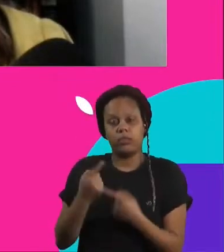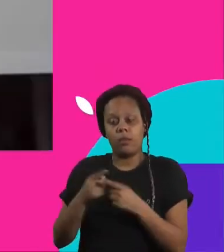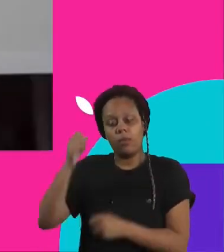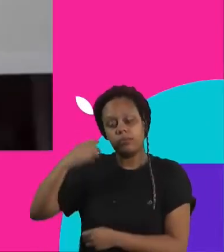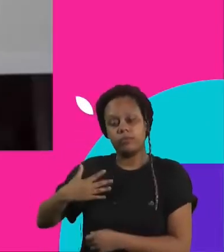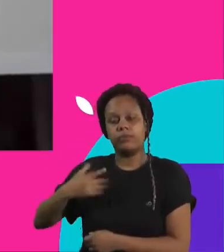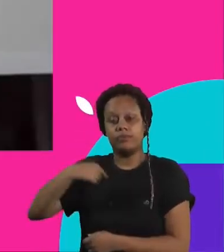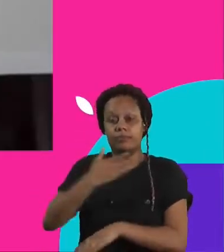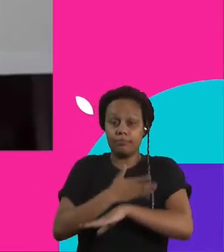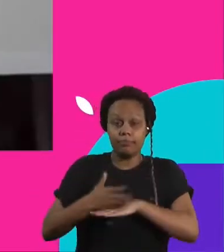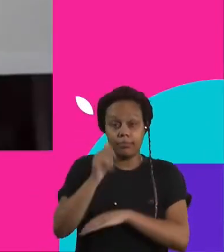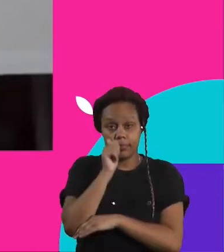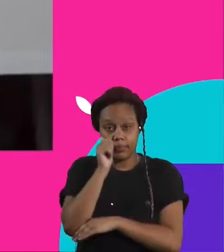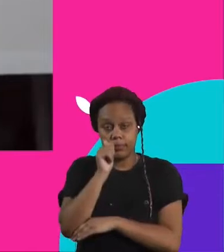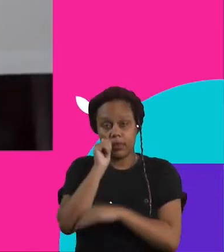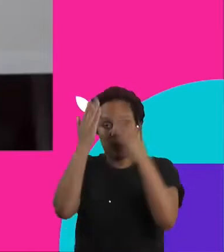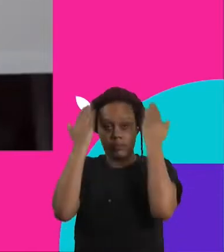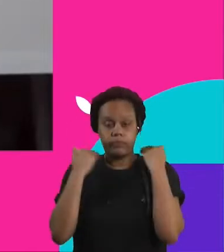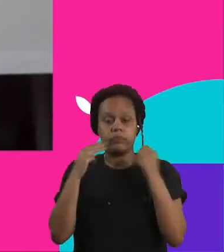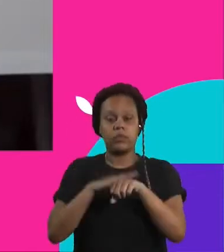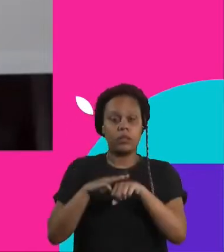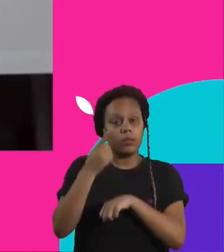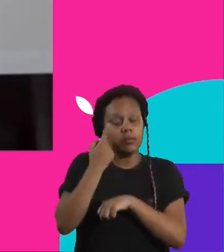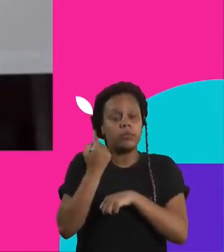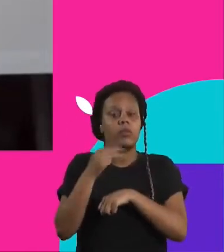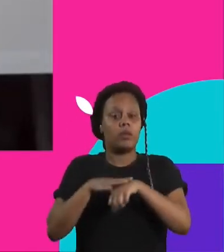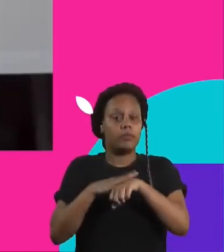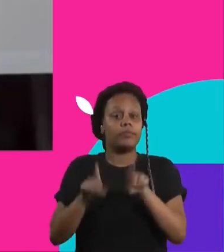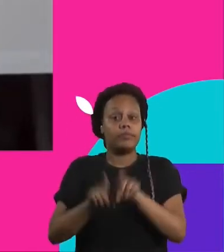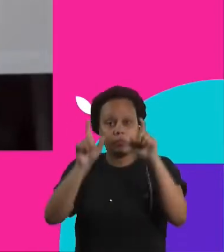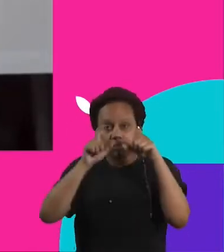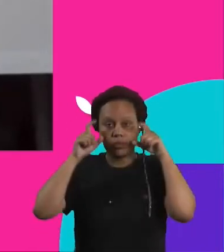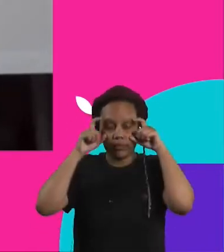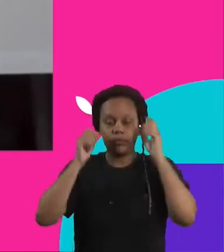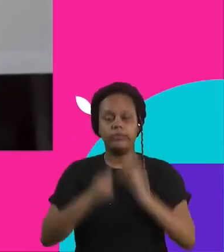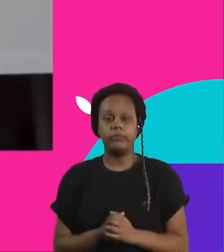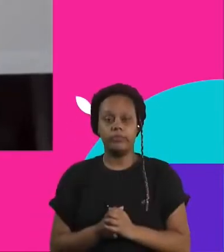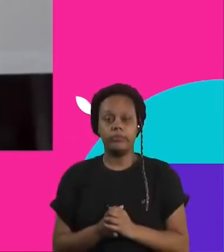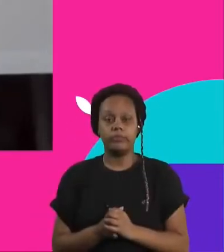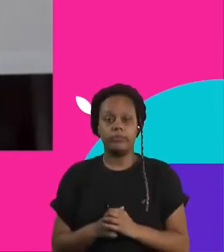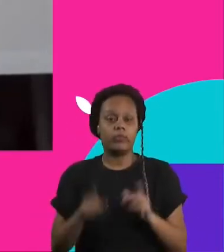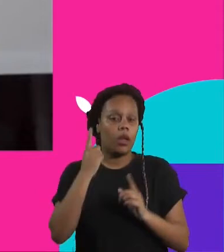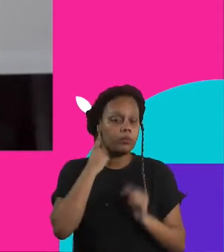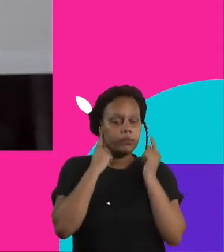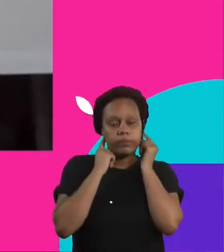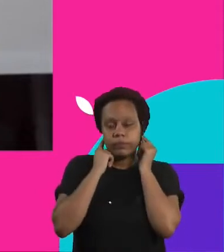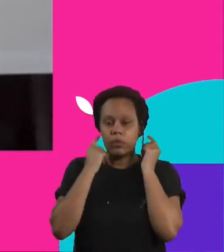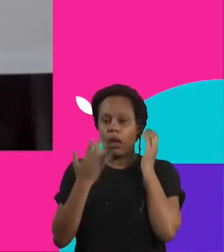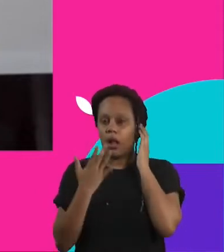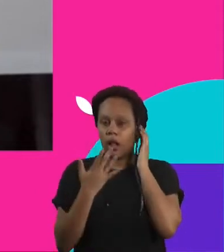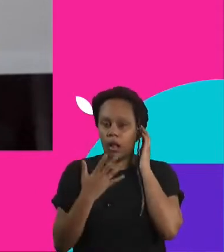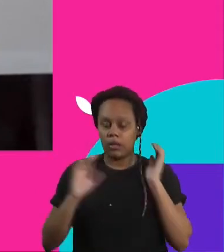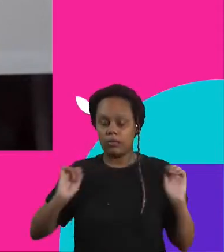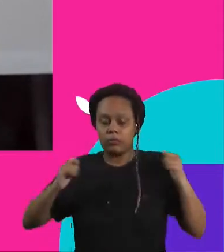e olhos castanhos, o meu cabelo é curto, eu uso um óculos, eu estou vestindo brincos coloridos, um